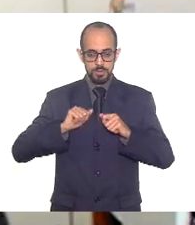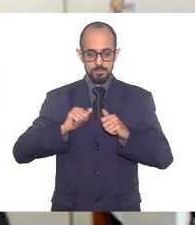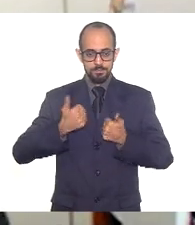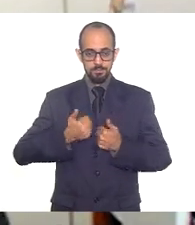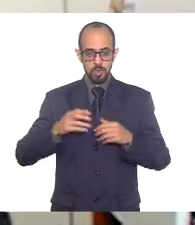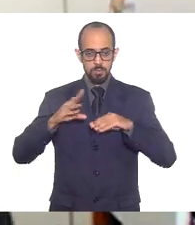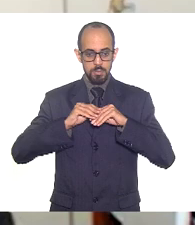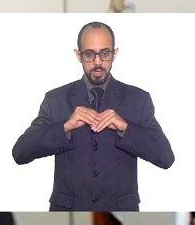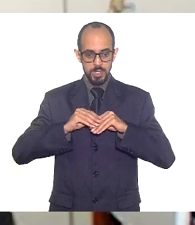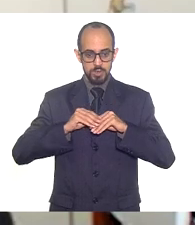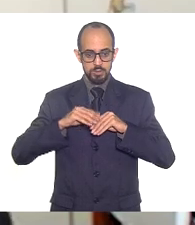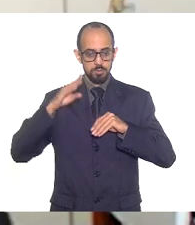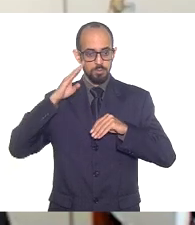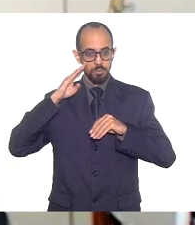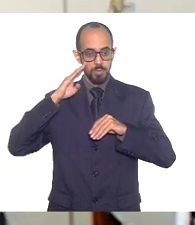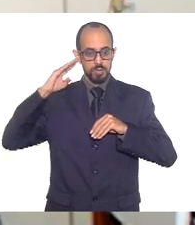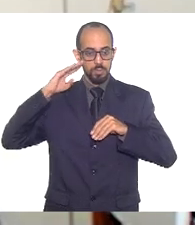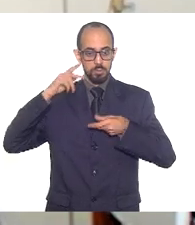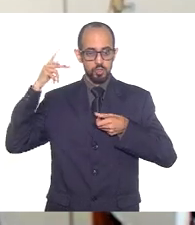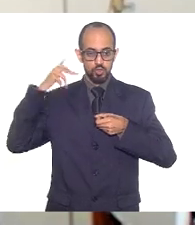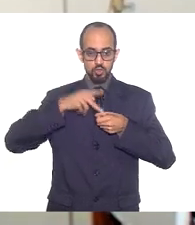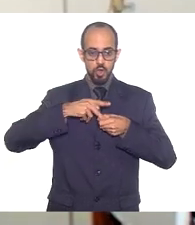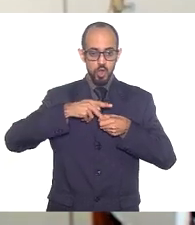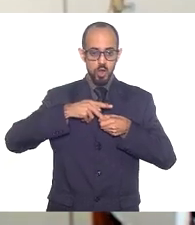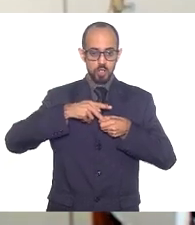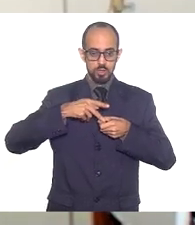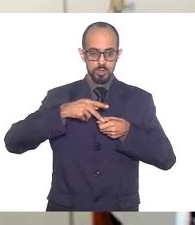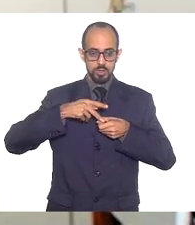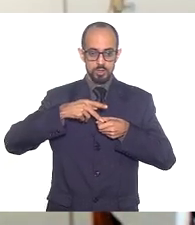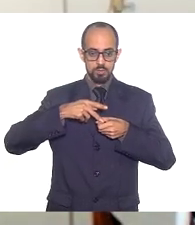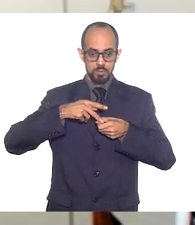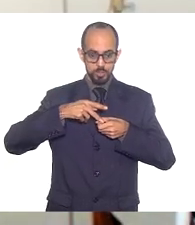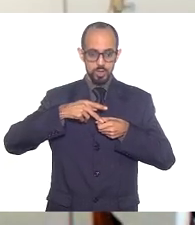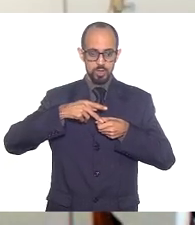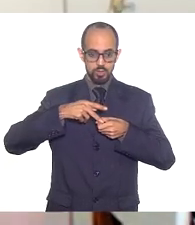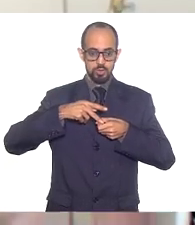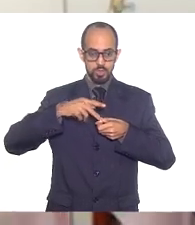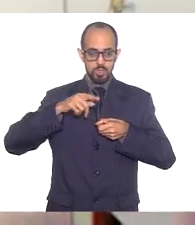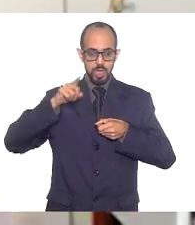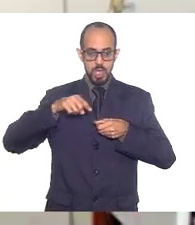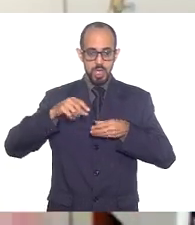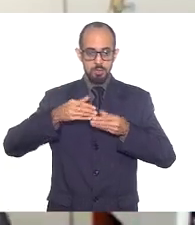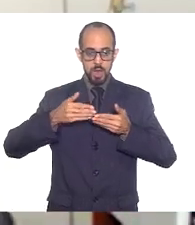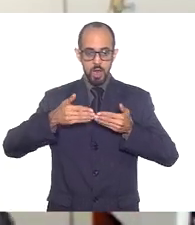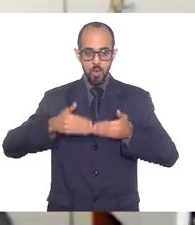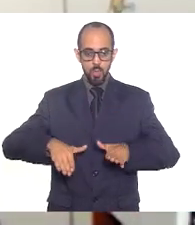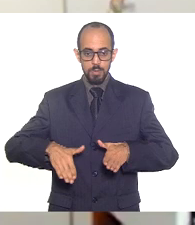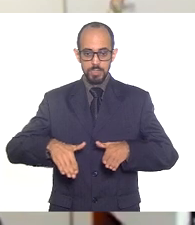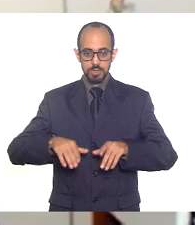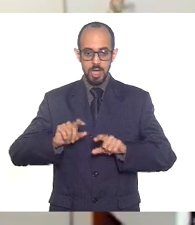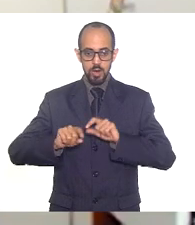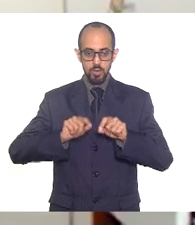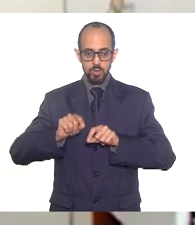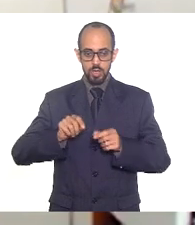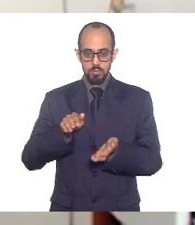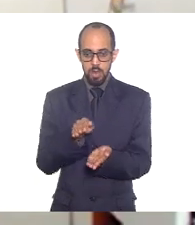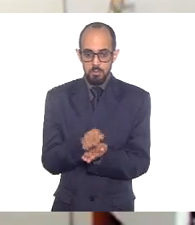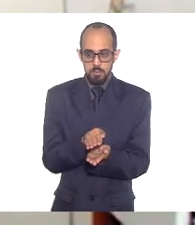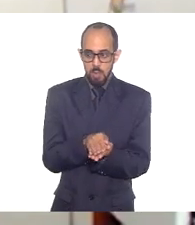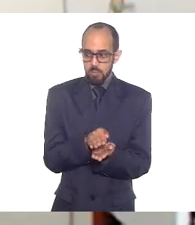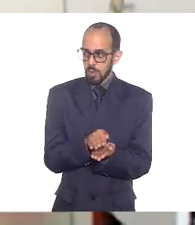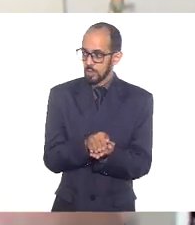principalmente os royalties do petróleo que são para compensar né uma poupança anterior que o rio previdência